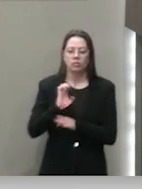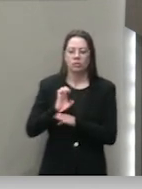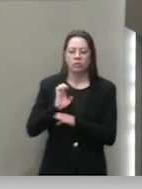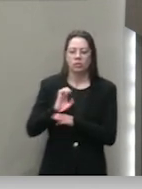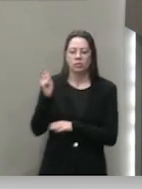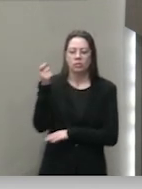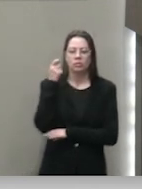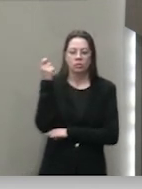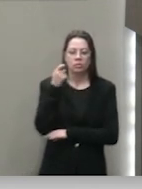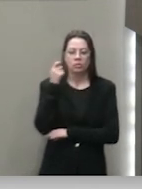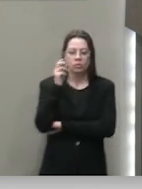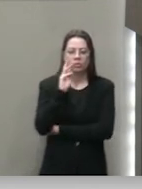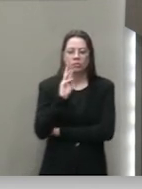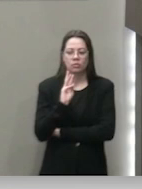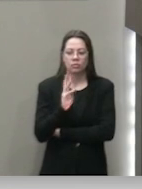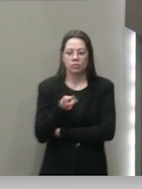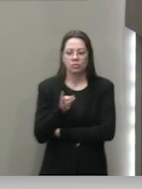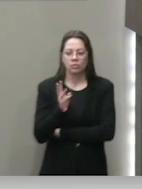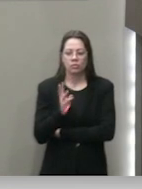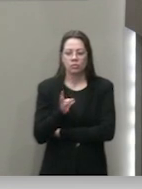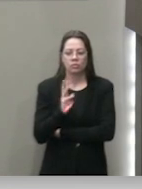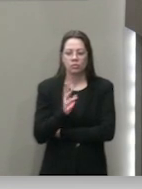Sul, em torno de R$